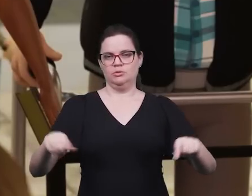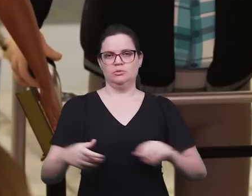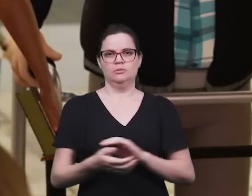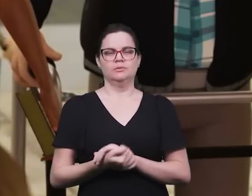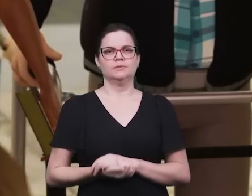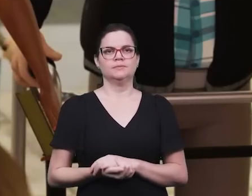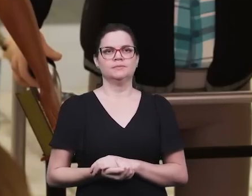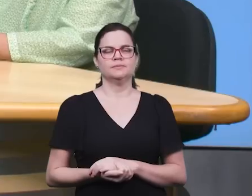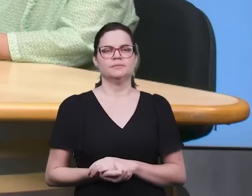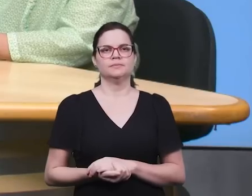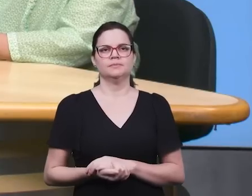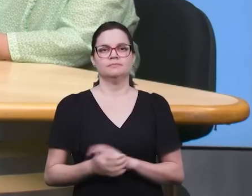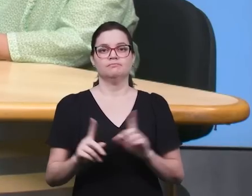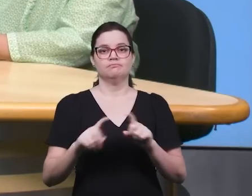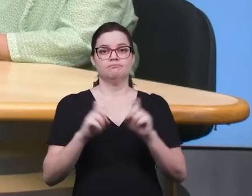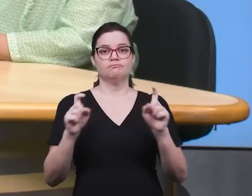Perfeito.